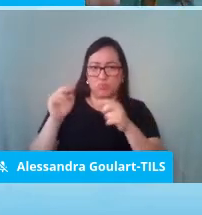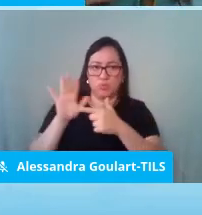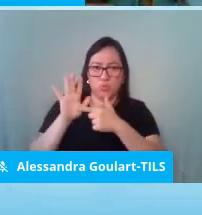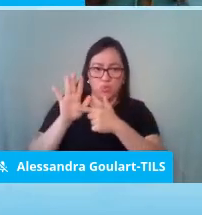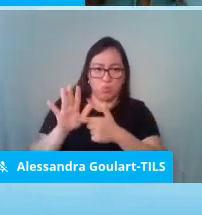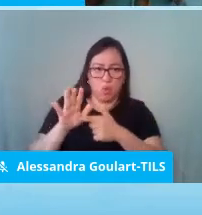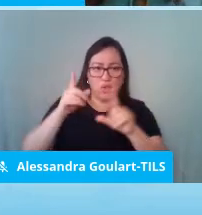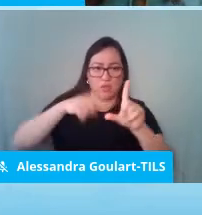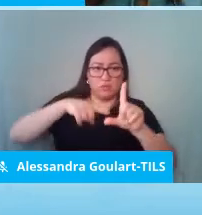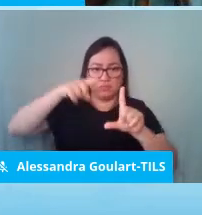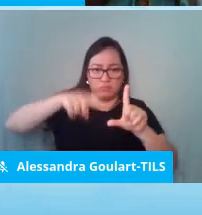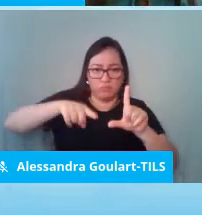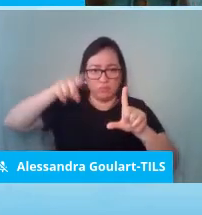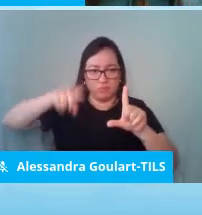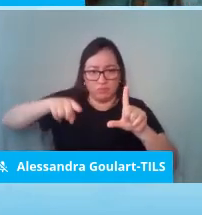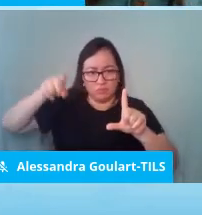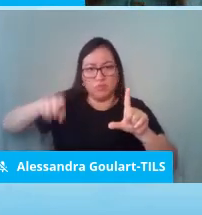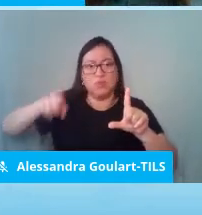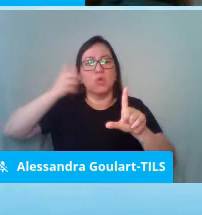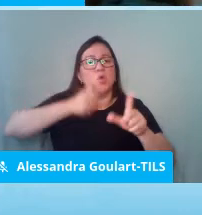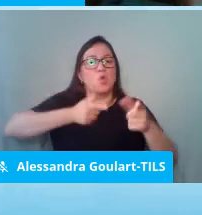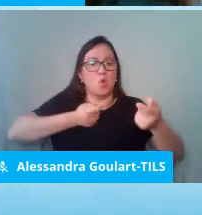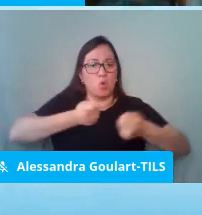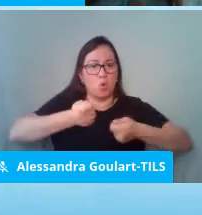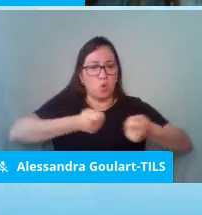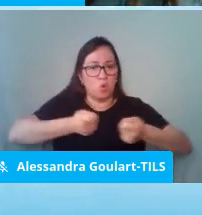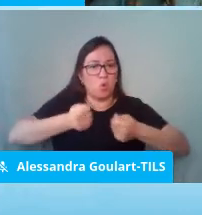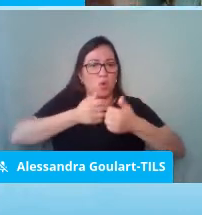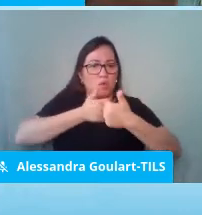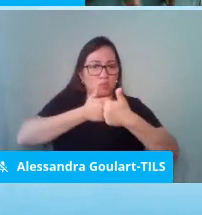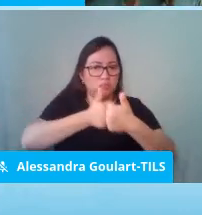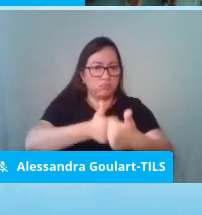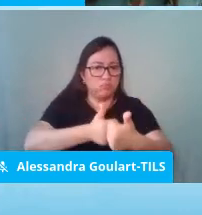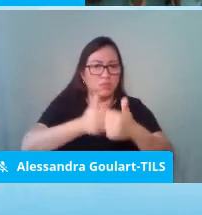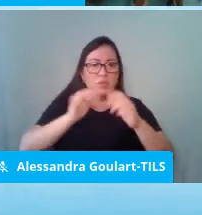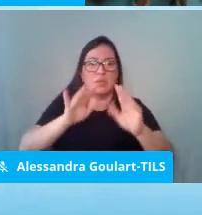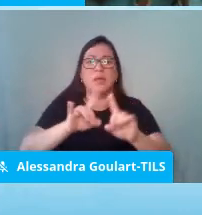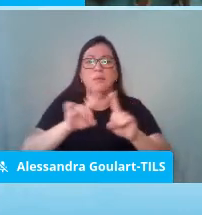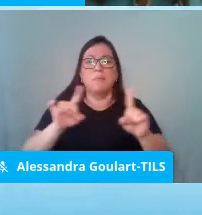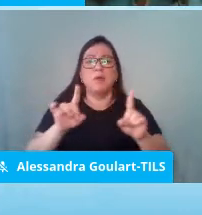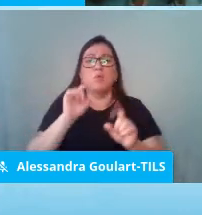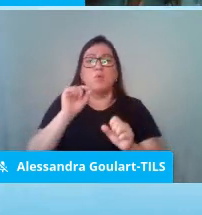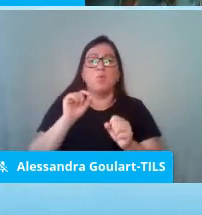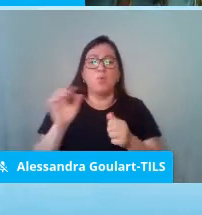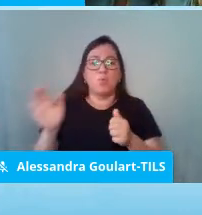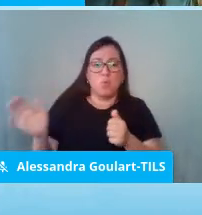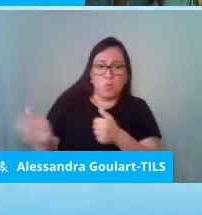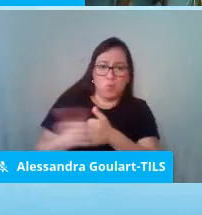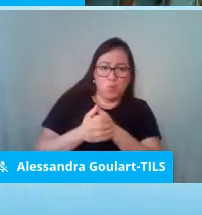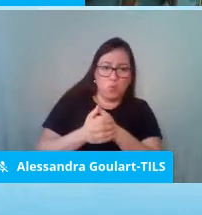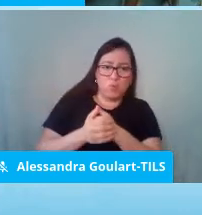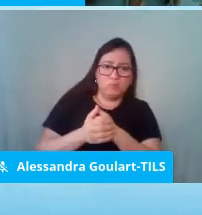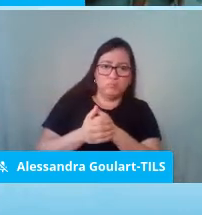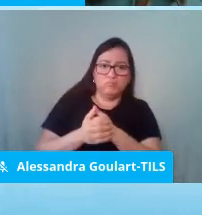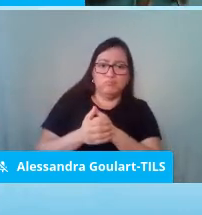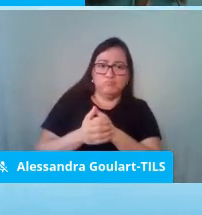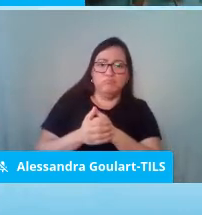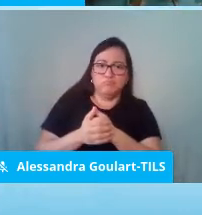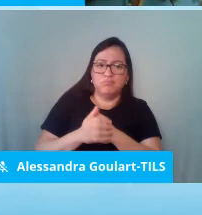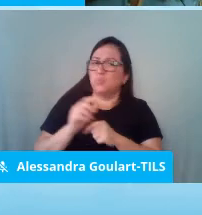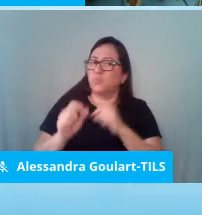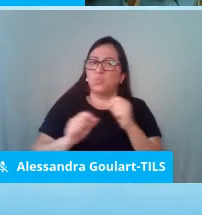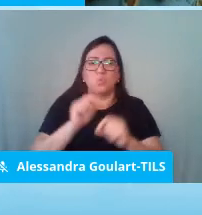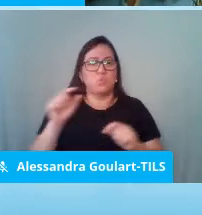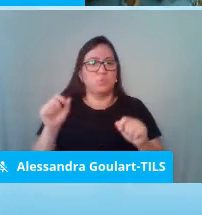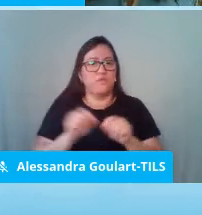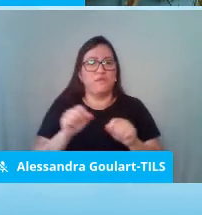gente monitora, que a gente acompanha, mas o que está por trás e por baixo disso tudo, que muitas vezes a gente